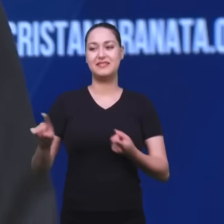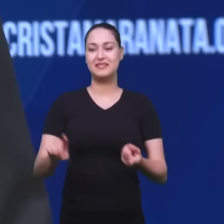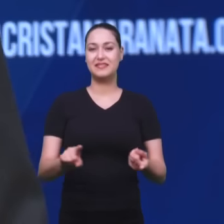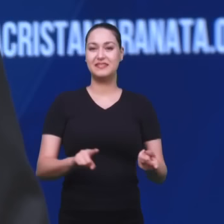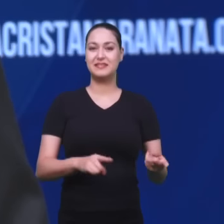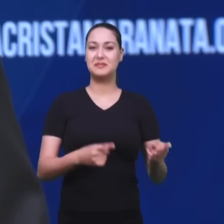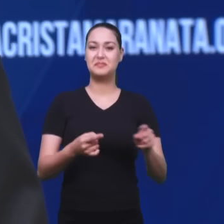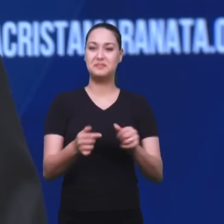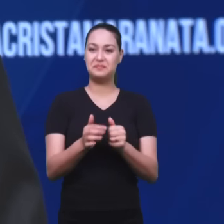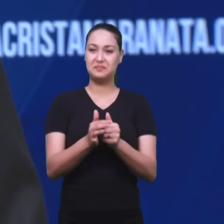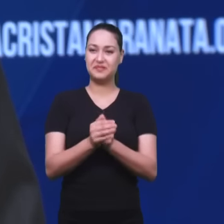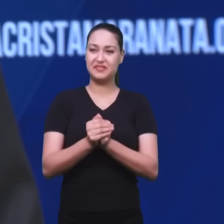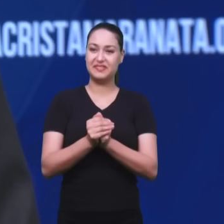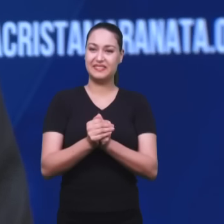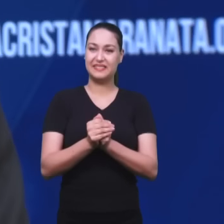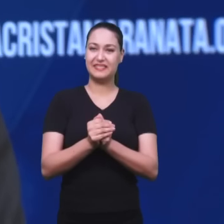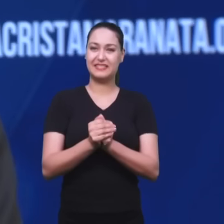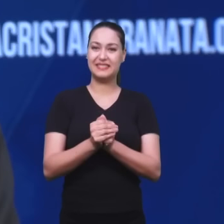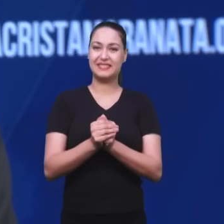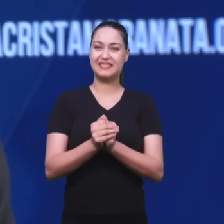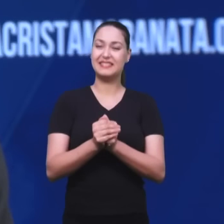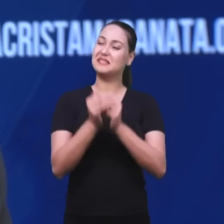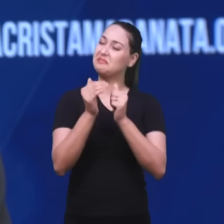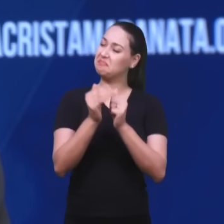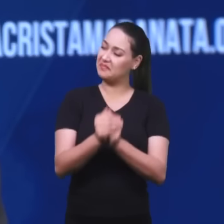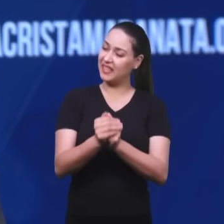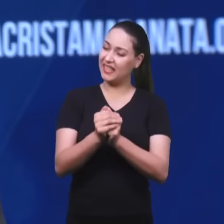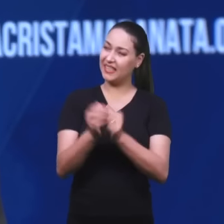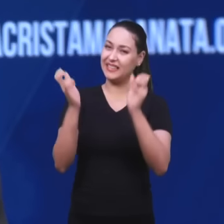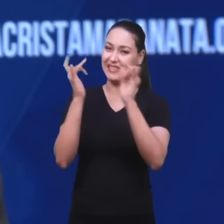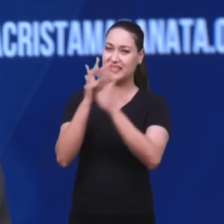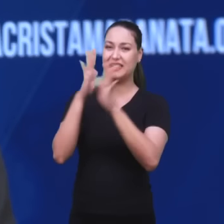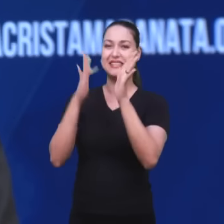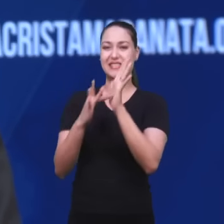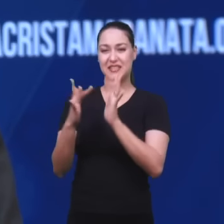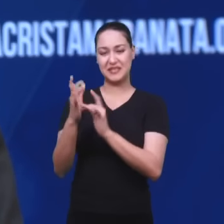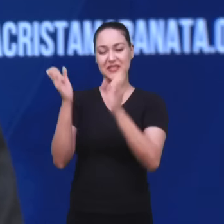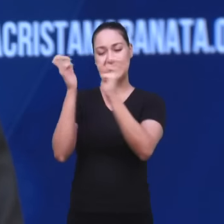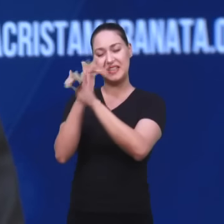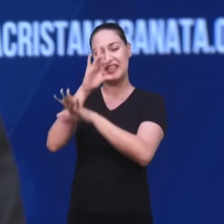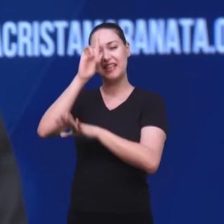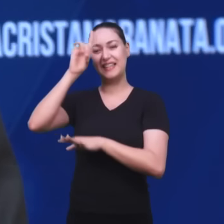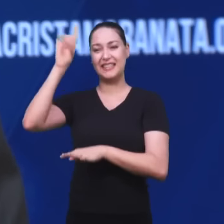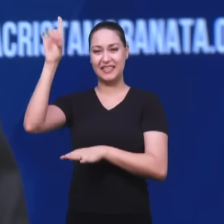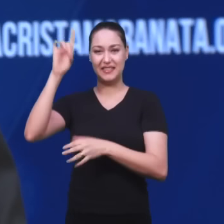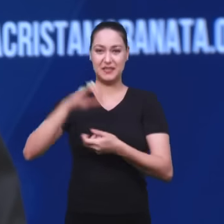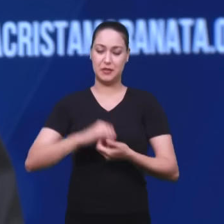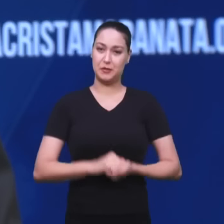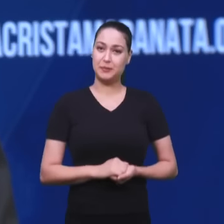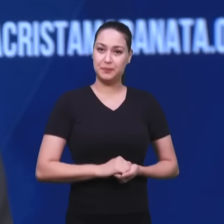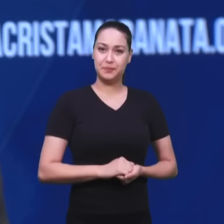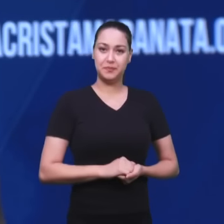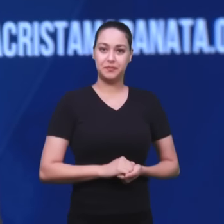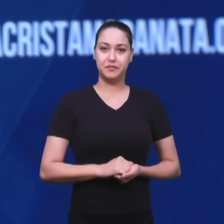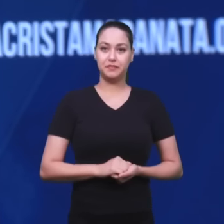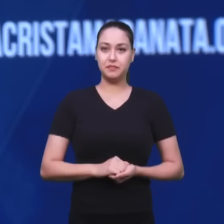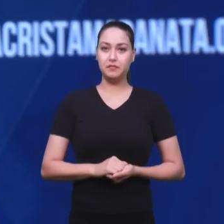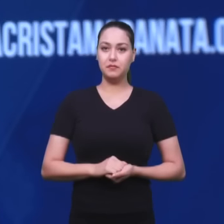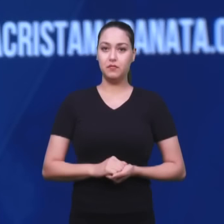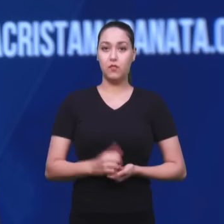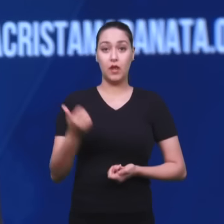Amém Glória a Jesus Glória a Deus Mais uma vez Nós ouviremos Alguns dons espirituais